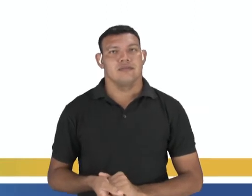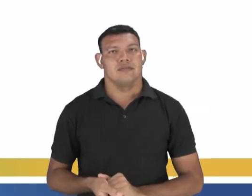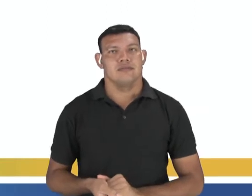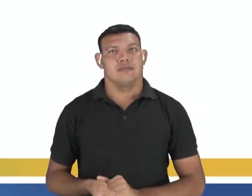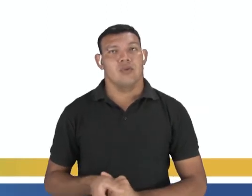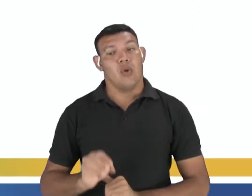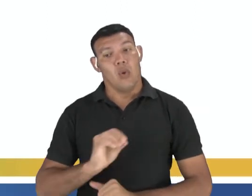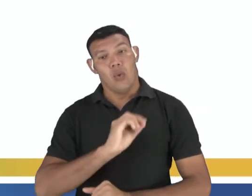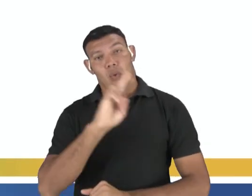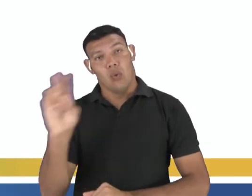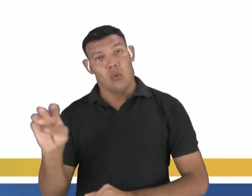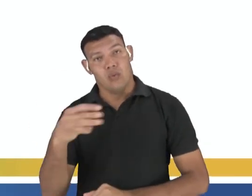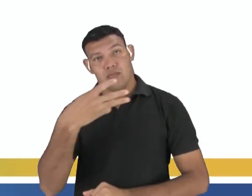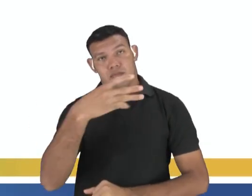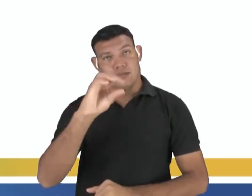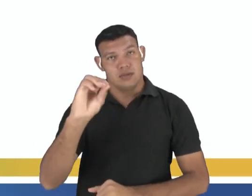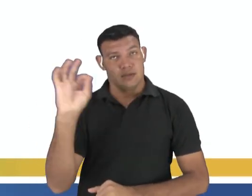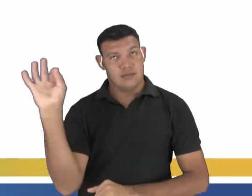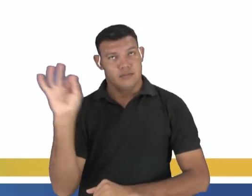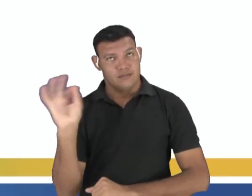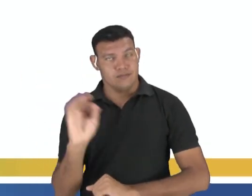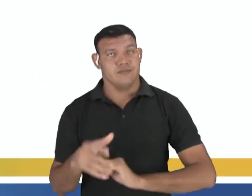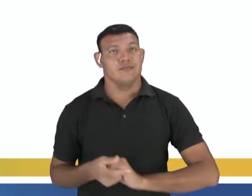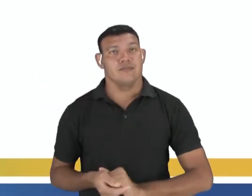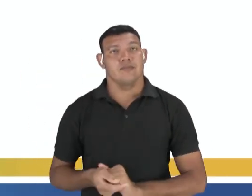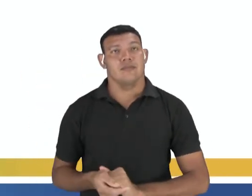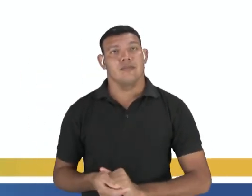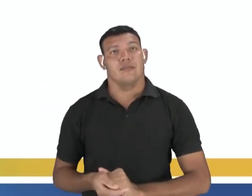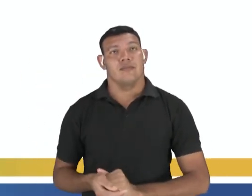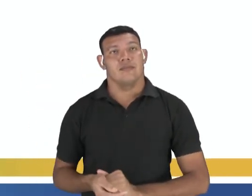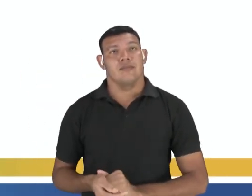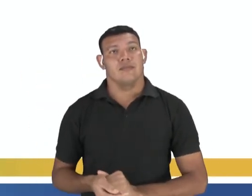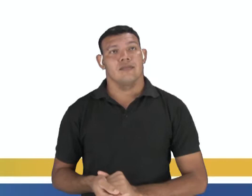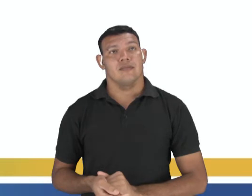30%. Vamos lá, exercício